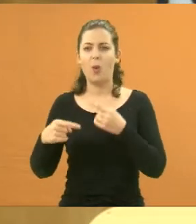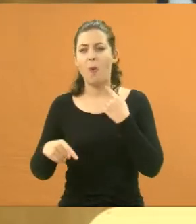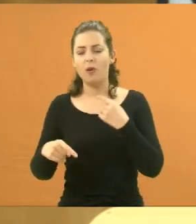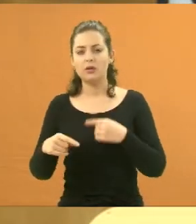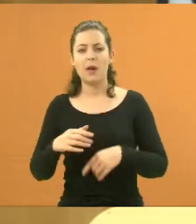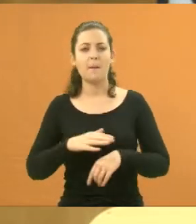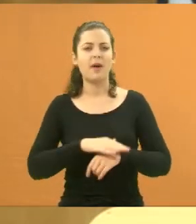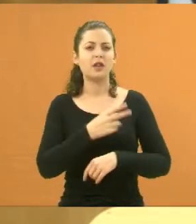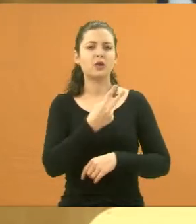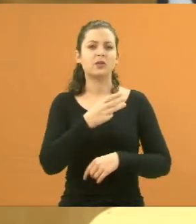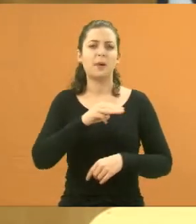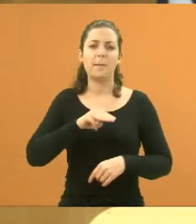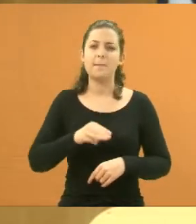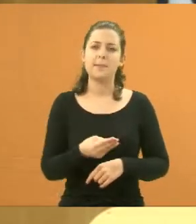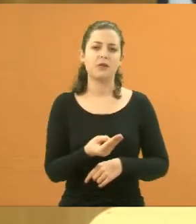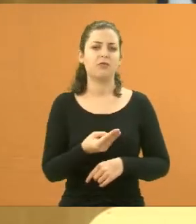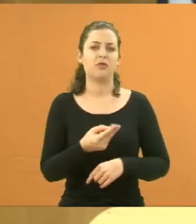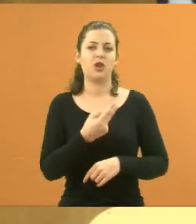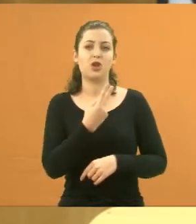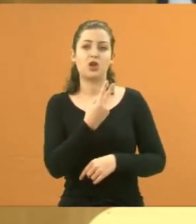2 milhões,